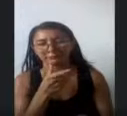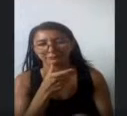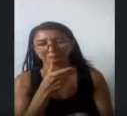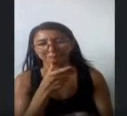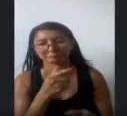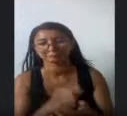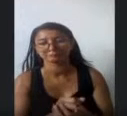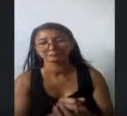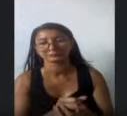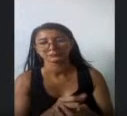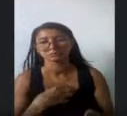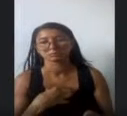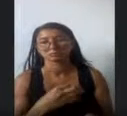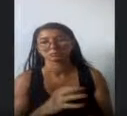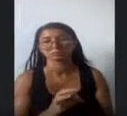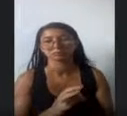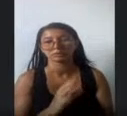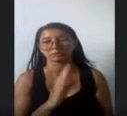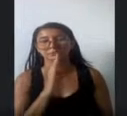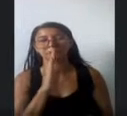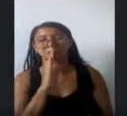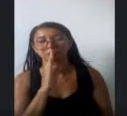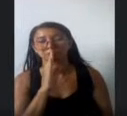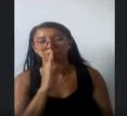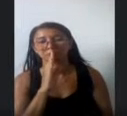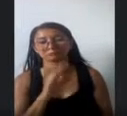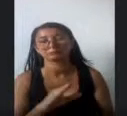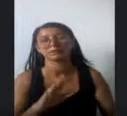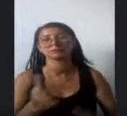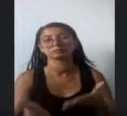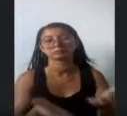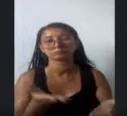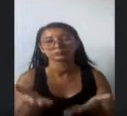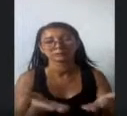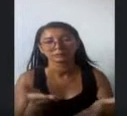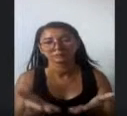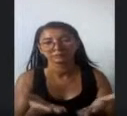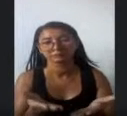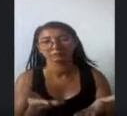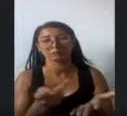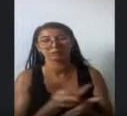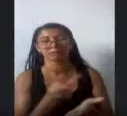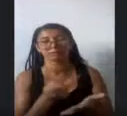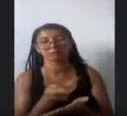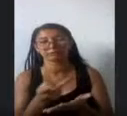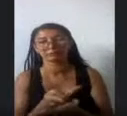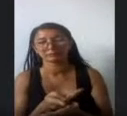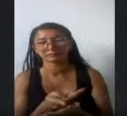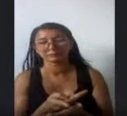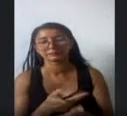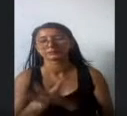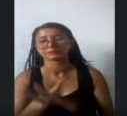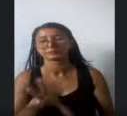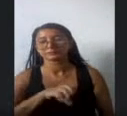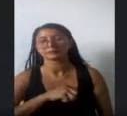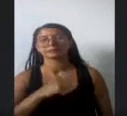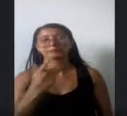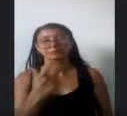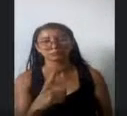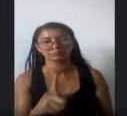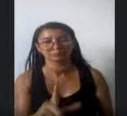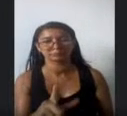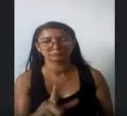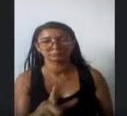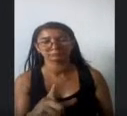o tratamento era incompleto, o tratamento era inadequado, ele se reinfectava. Então, histórico de IST,